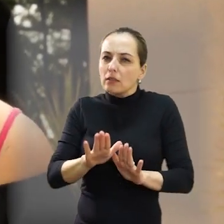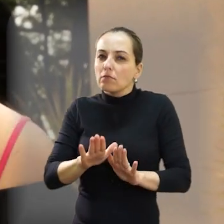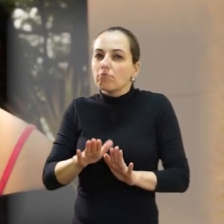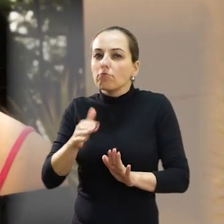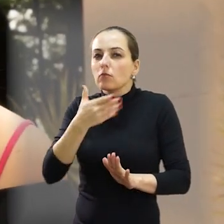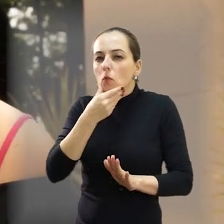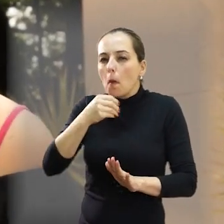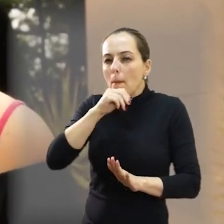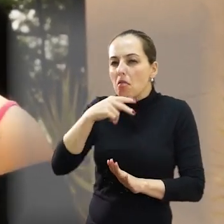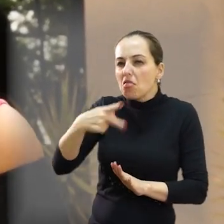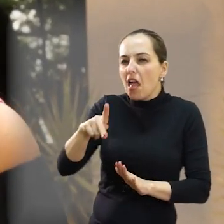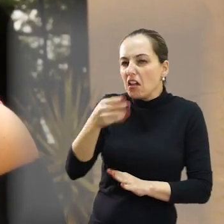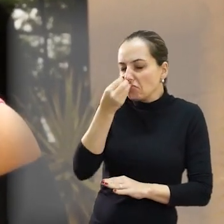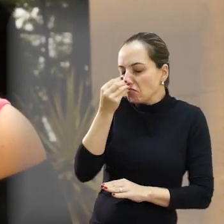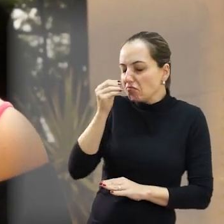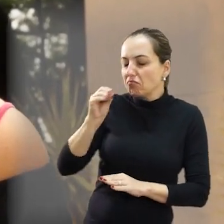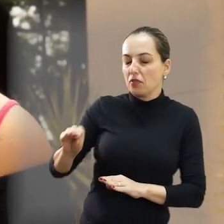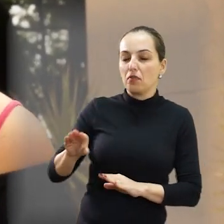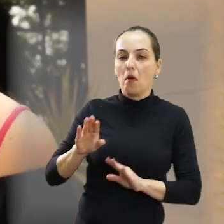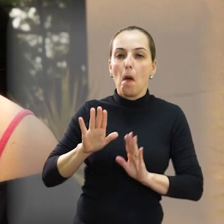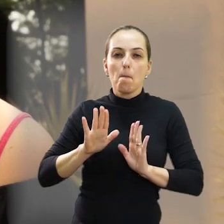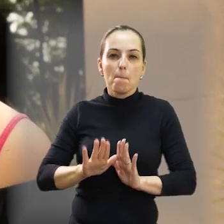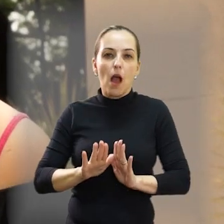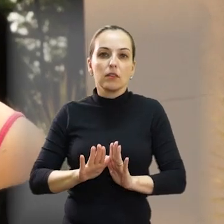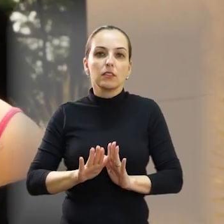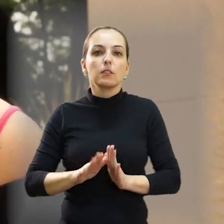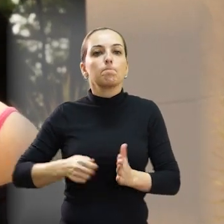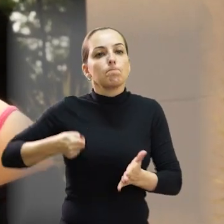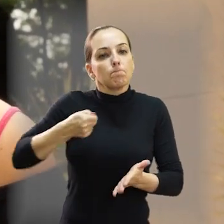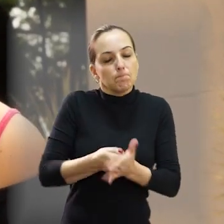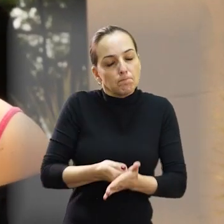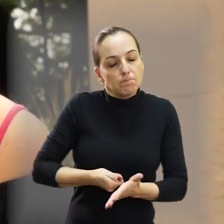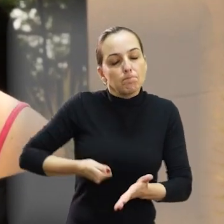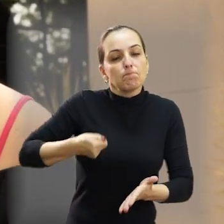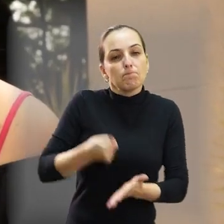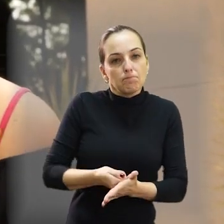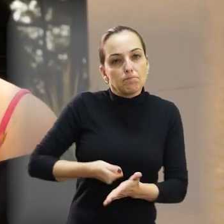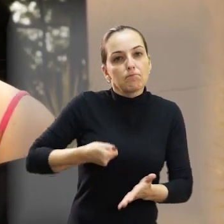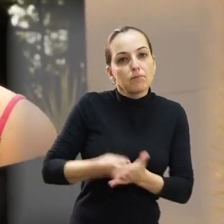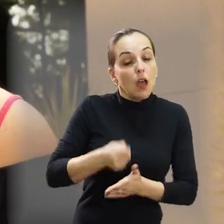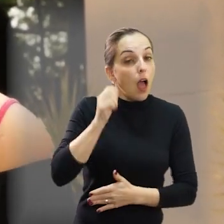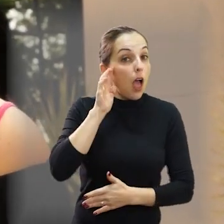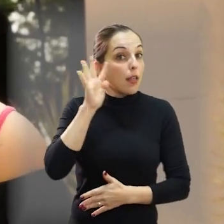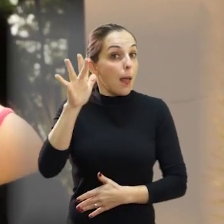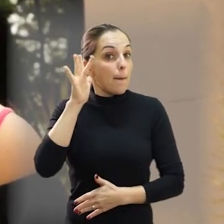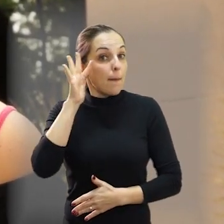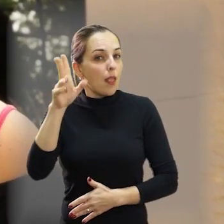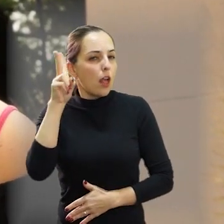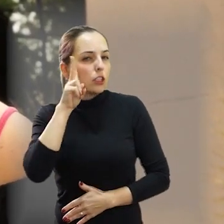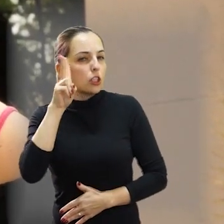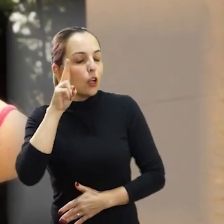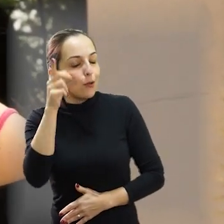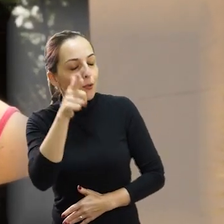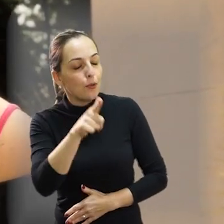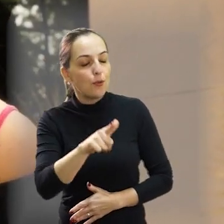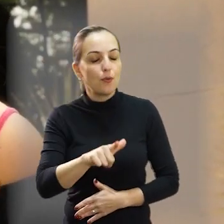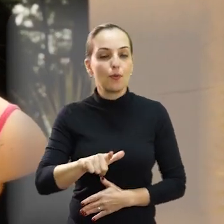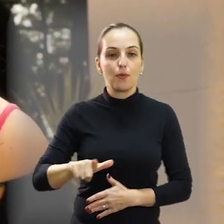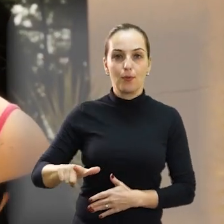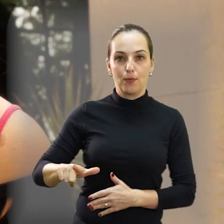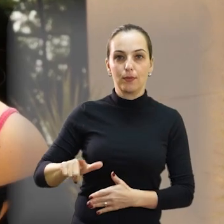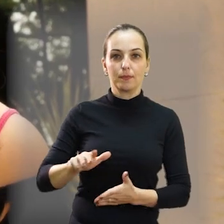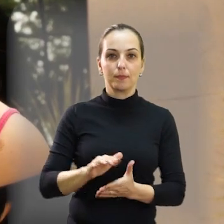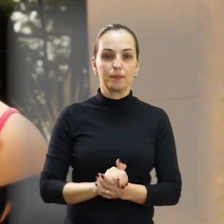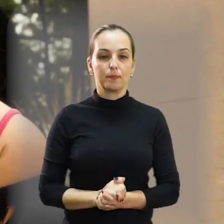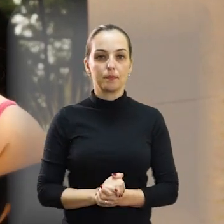pai nem queria saber de suas histórias e quase não parava em casa. Mas ela não desistia e continuava com